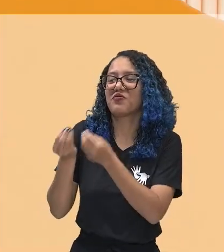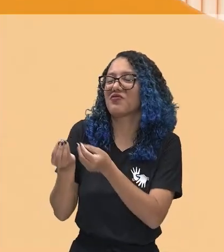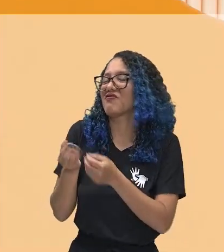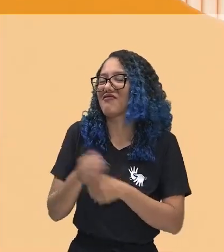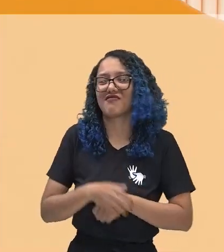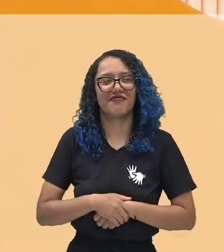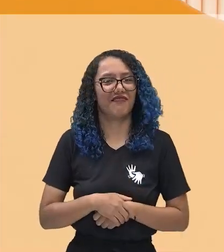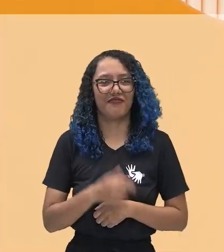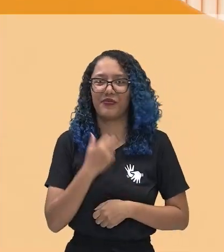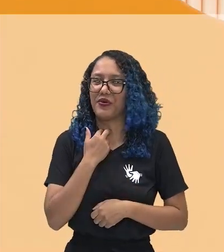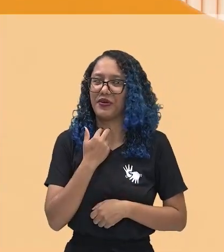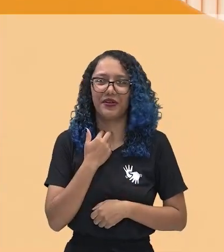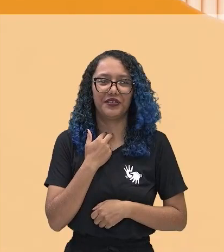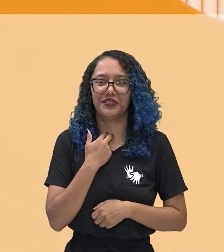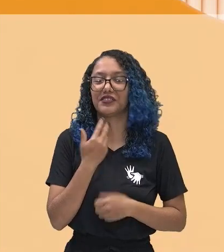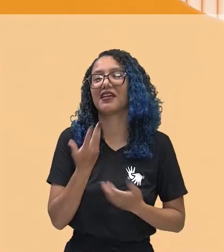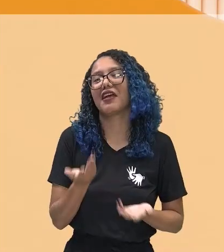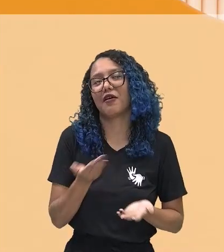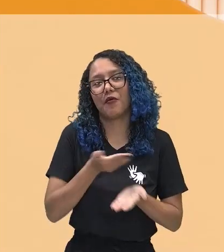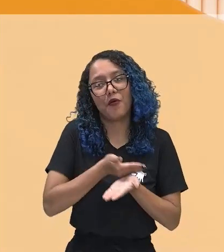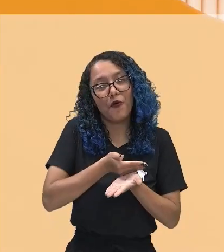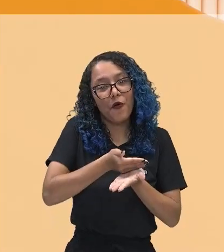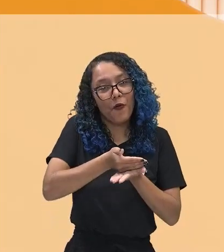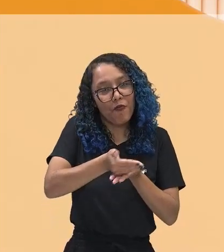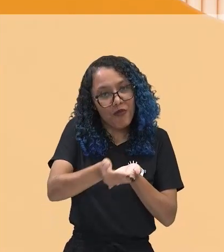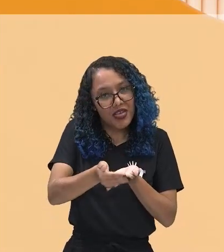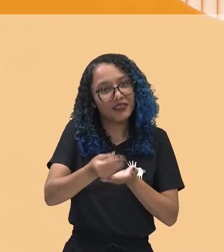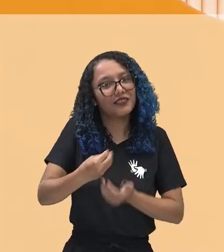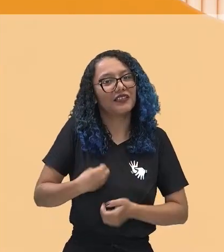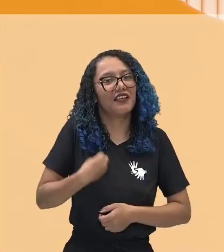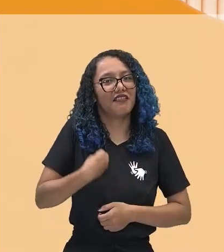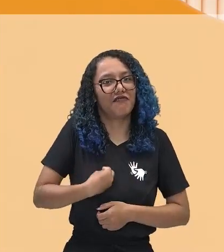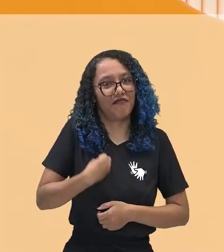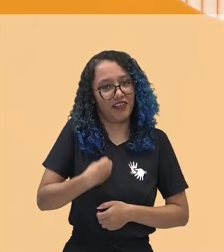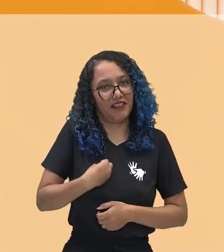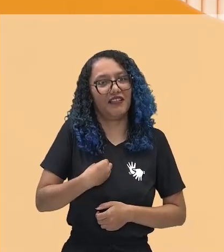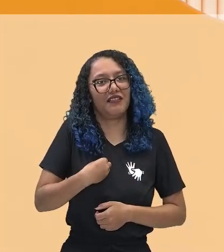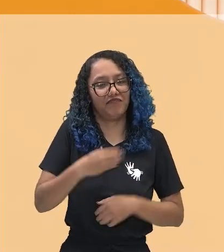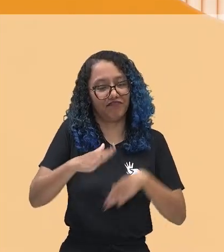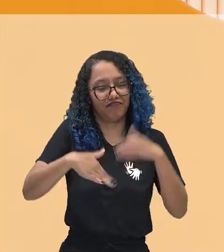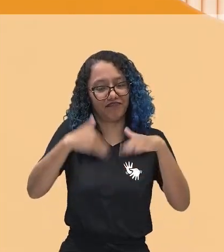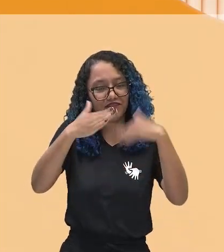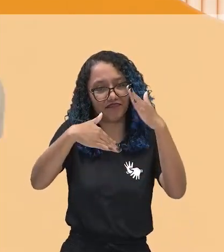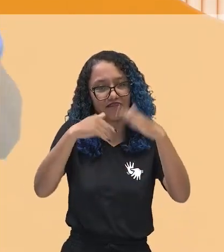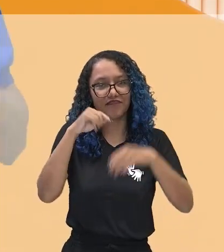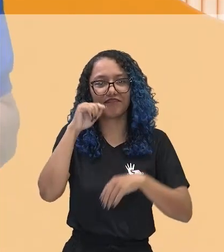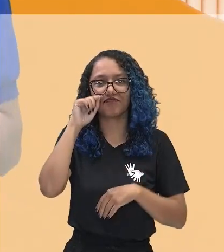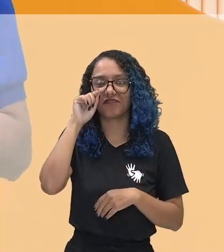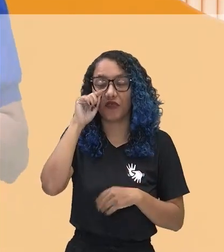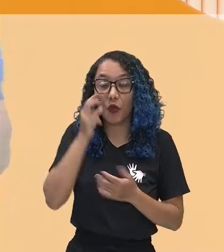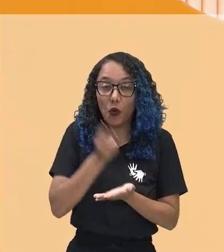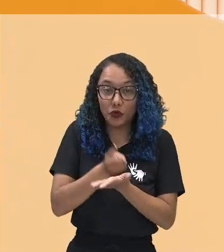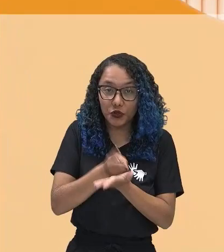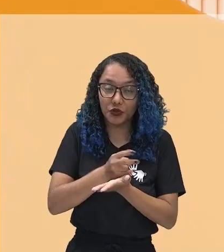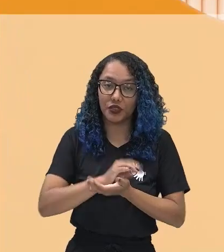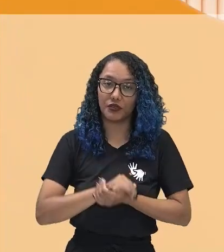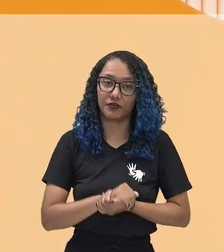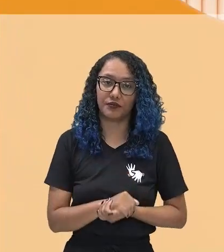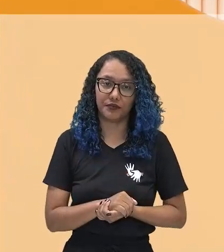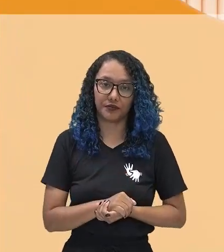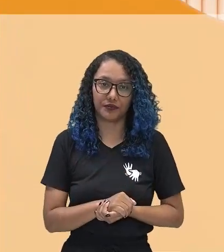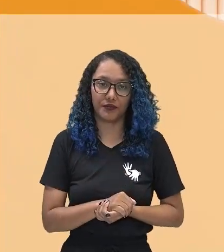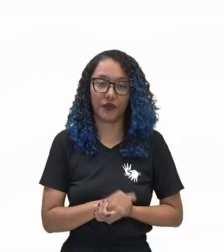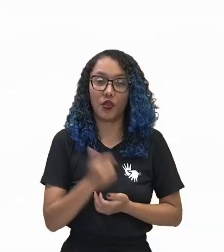pontapé inicial desse processo existencialista aí, tá bom? Dando continuidade, vem um